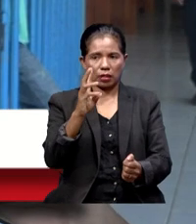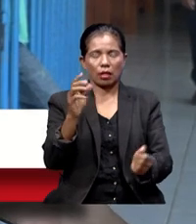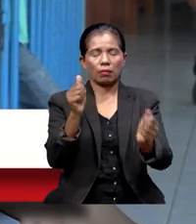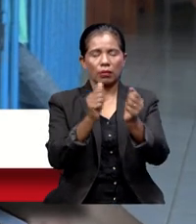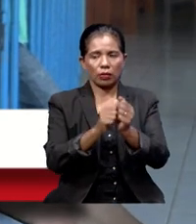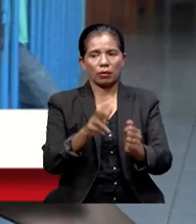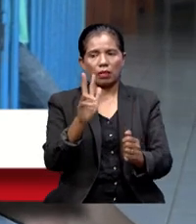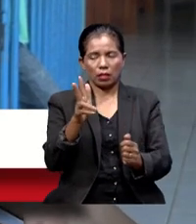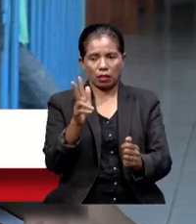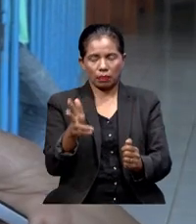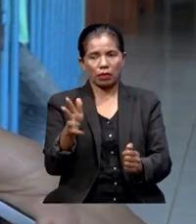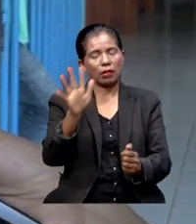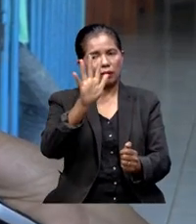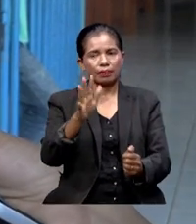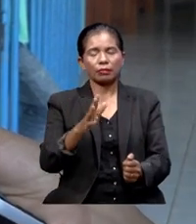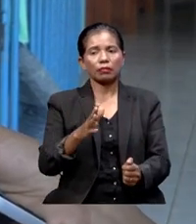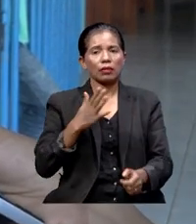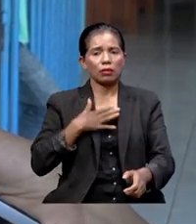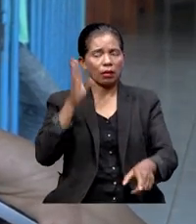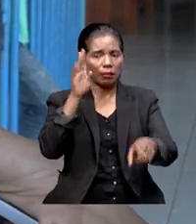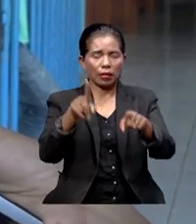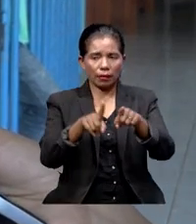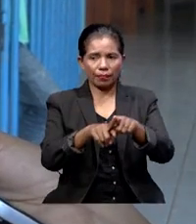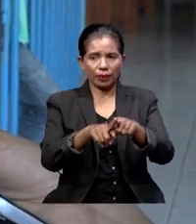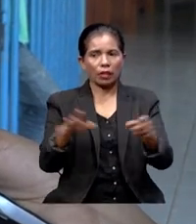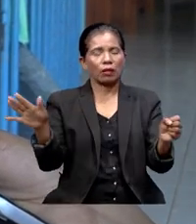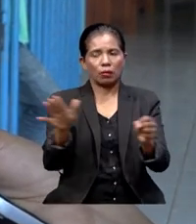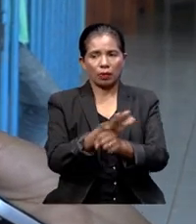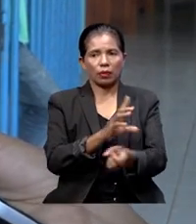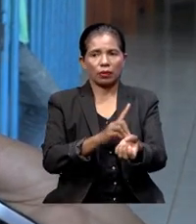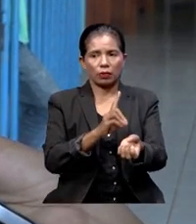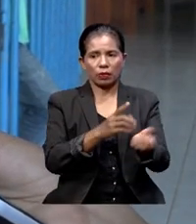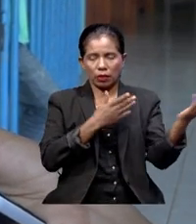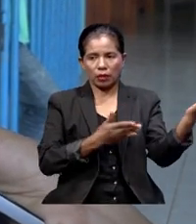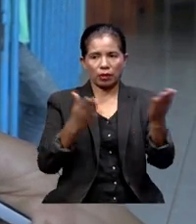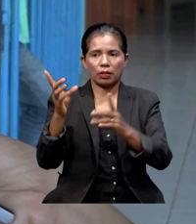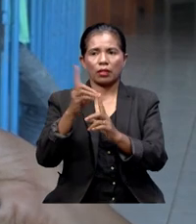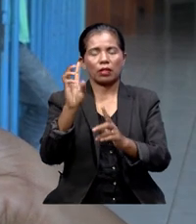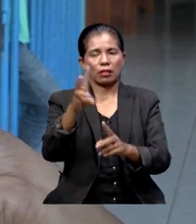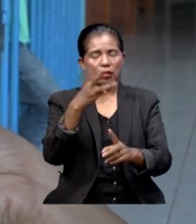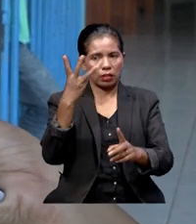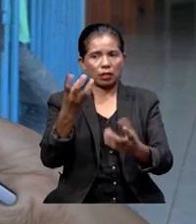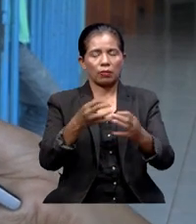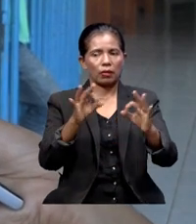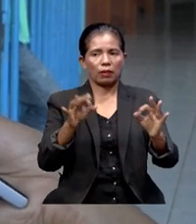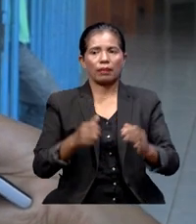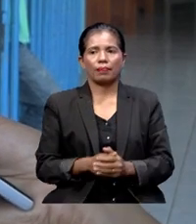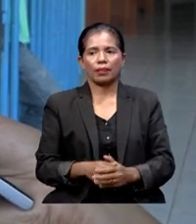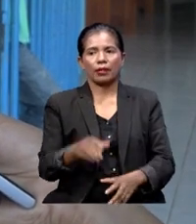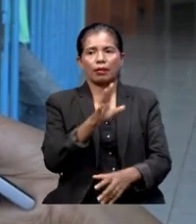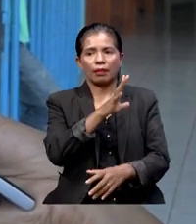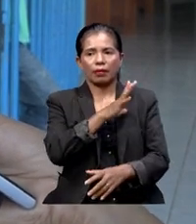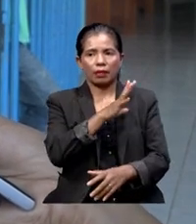lima sing ne be bing yang ne ansang tratamento ne completo na ma doctor sir haru kama i hadia ses ne hotu tiana mai be ko mo heng i